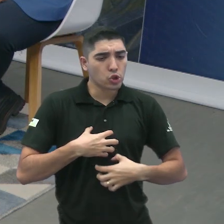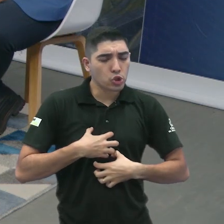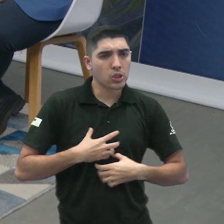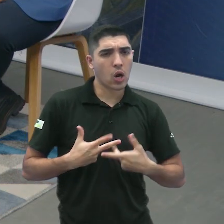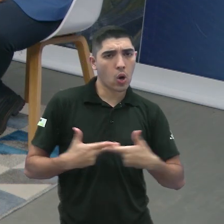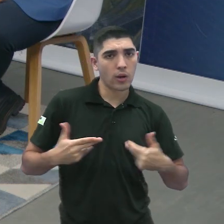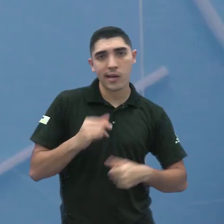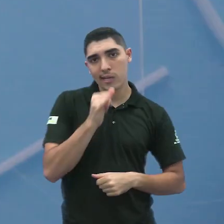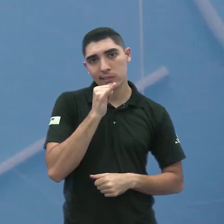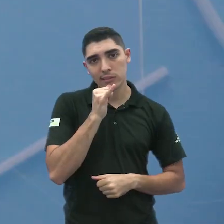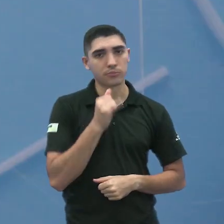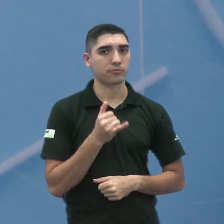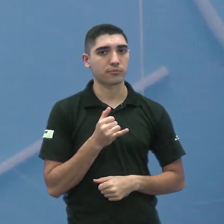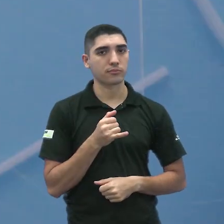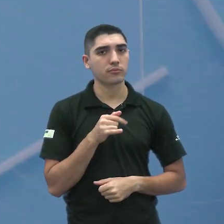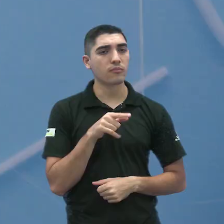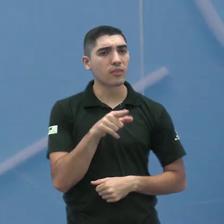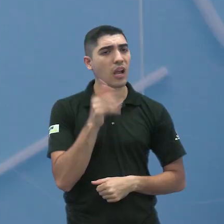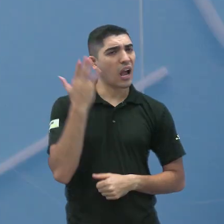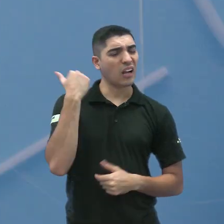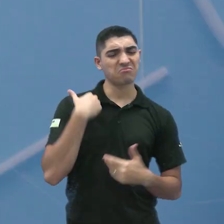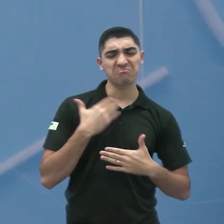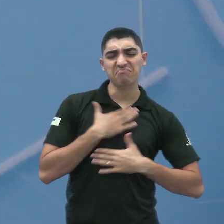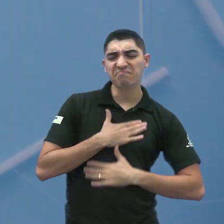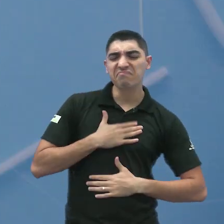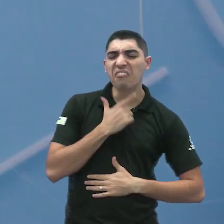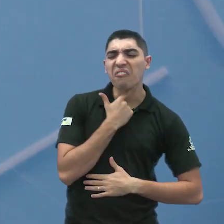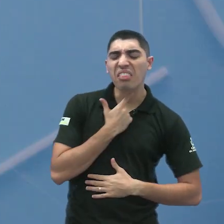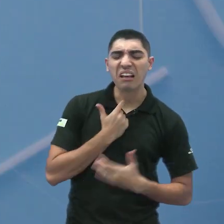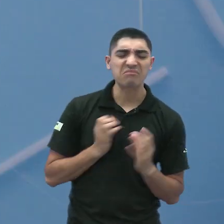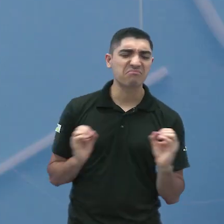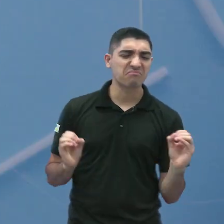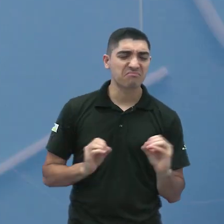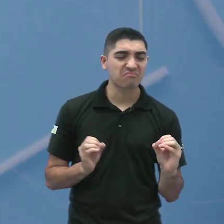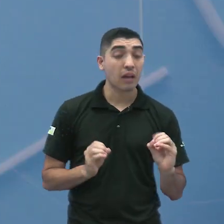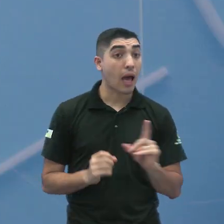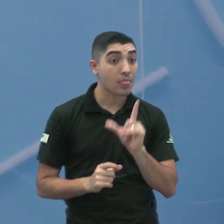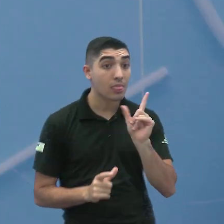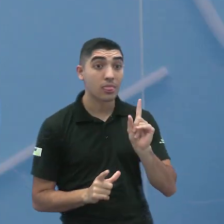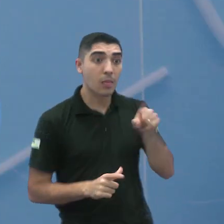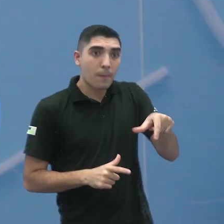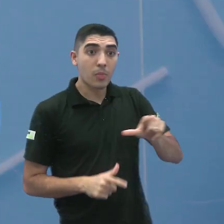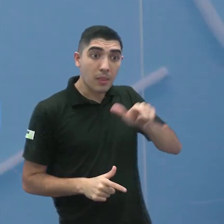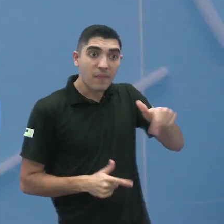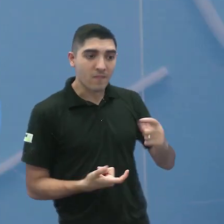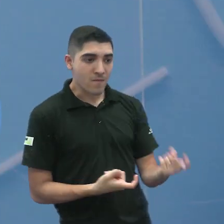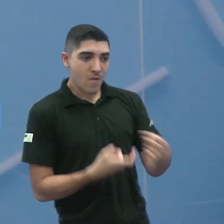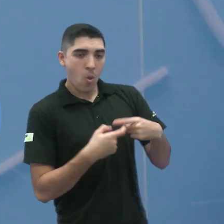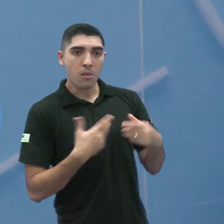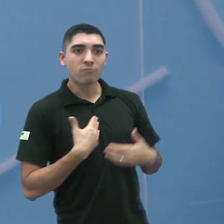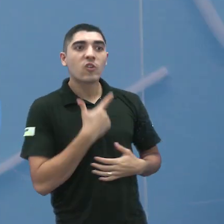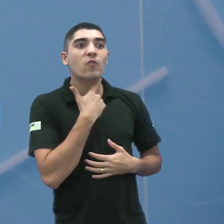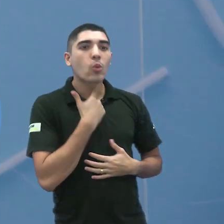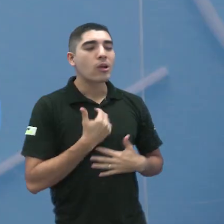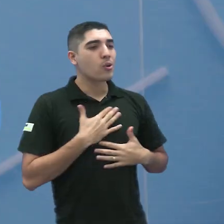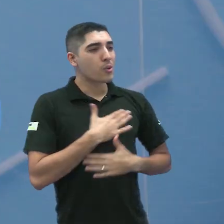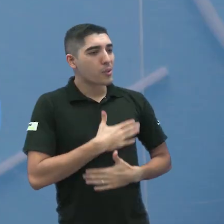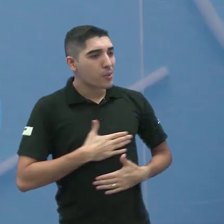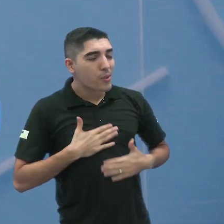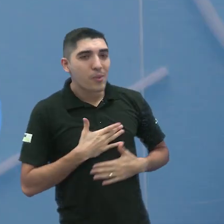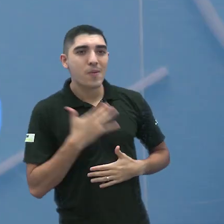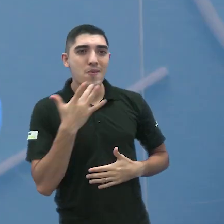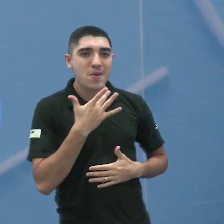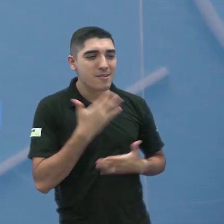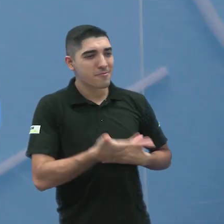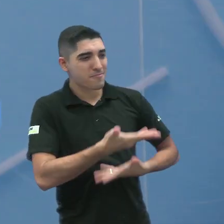Você estava ali, não tinha mais prazer nas coisas, estava desanimado, você volta a ter ânimo, volta a ter prazer, volta a se relacionar. Para